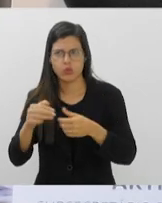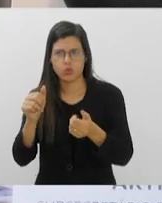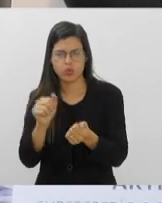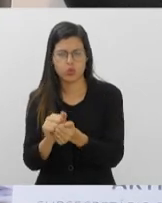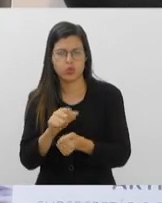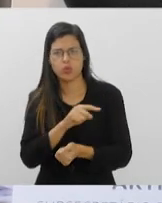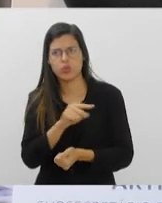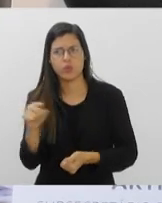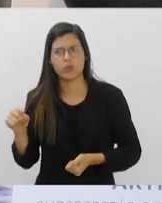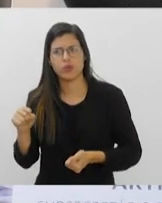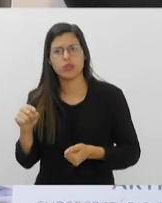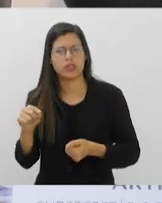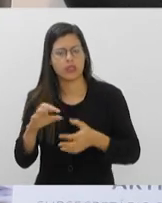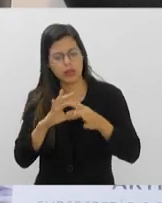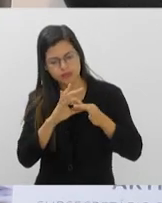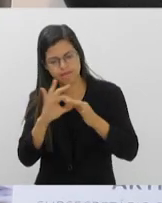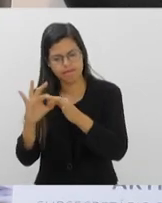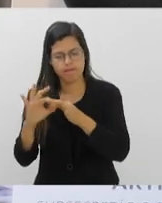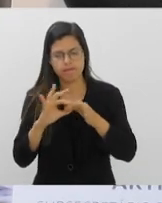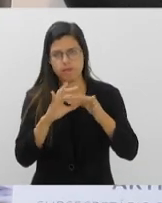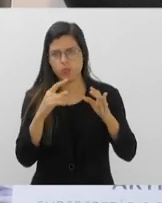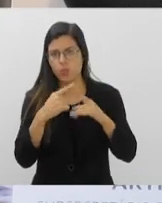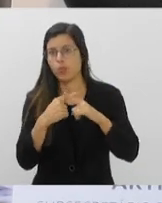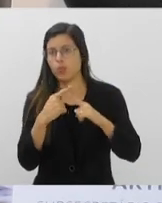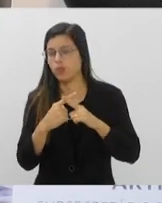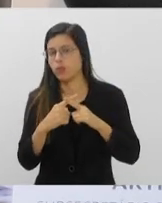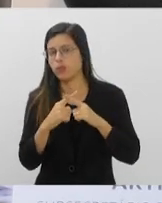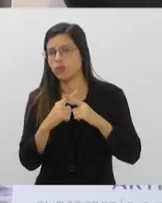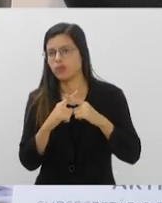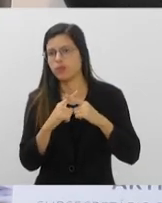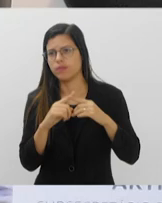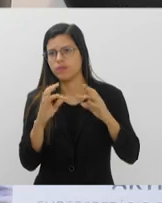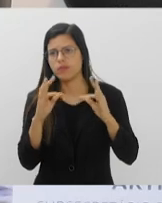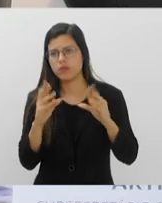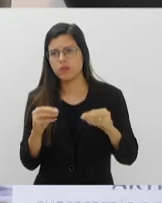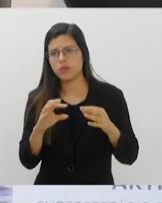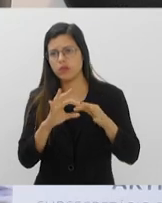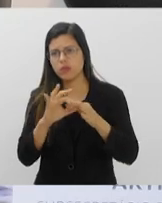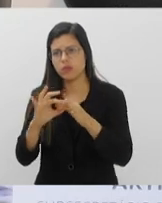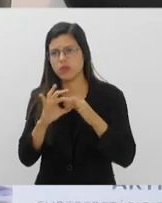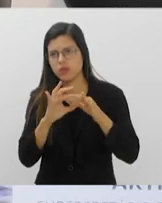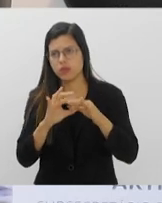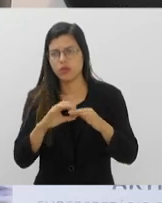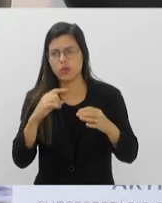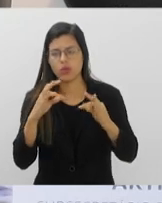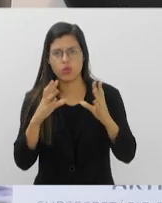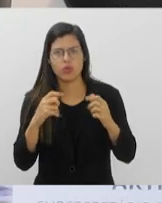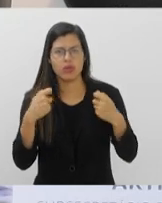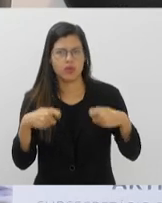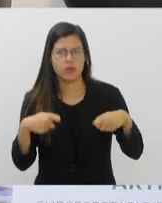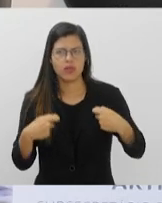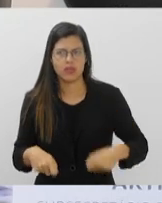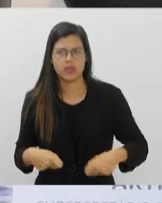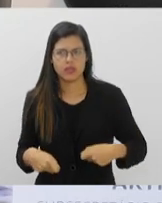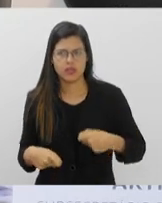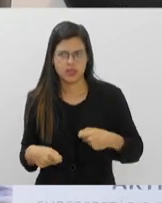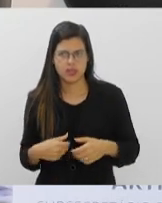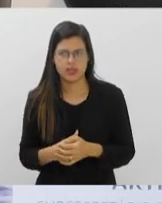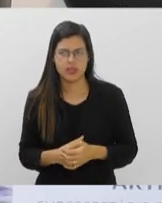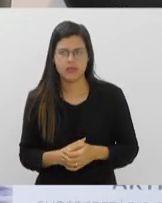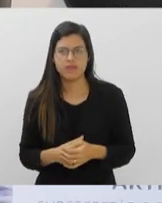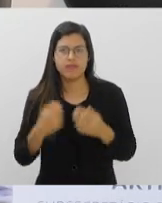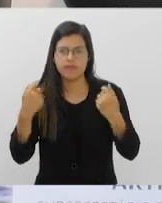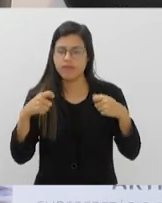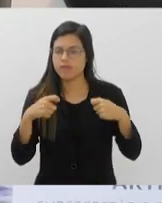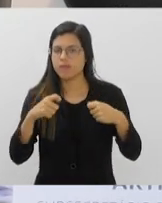de mãos dadas porque tudo tudo que nos une é tudo que a gente precisa é o que nos une o que a gente